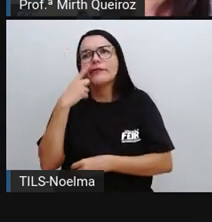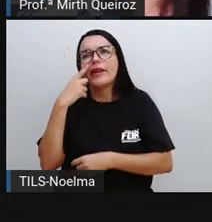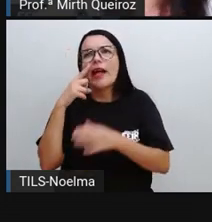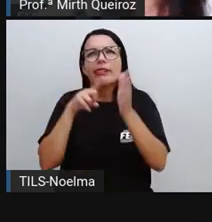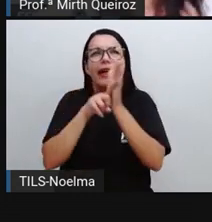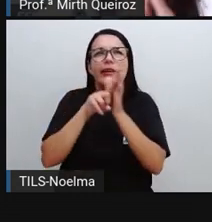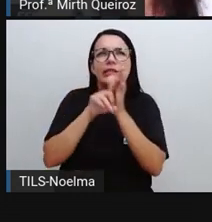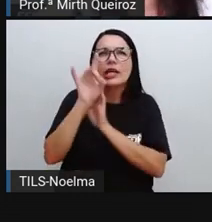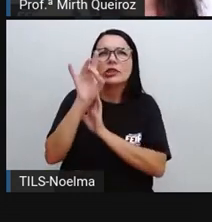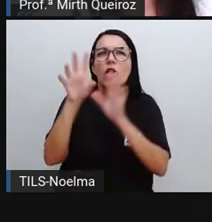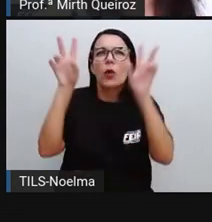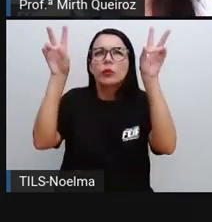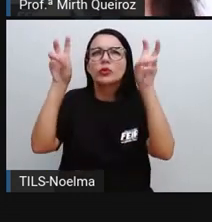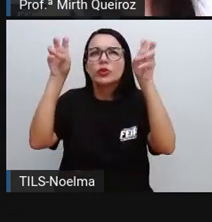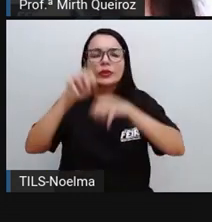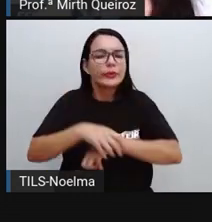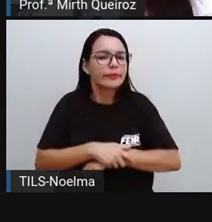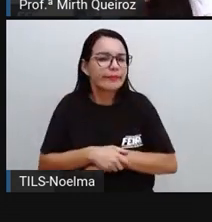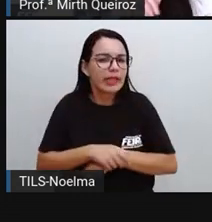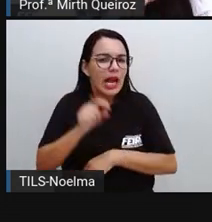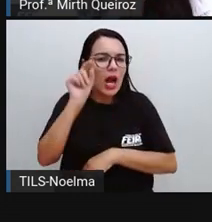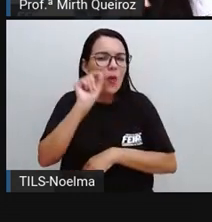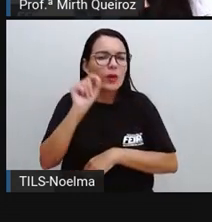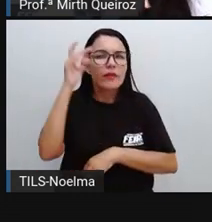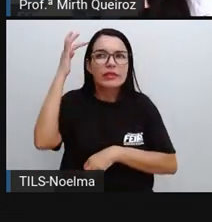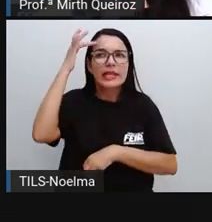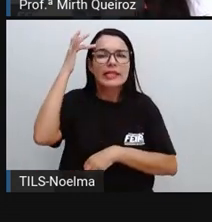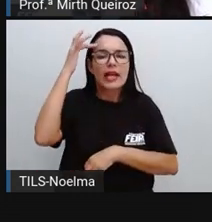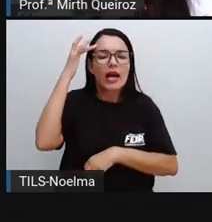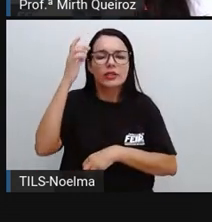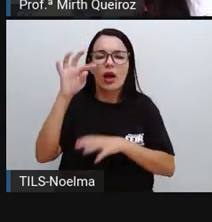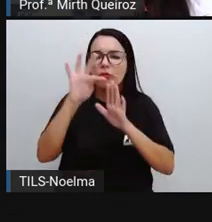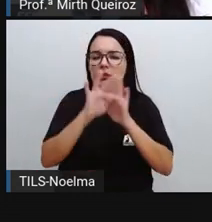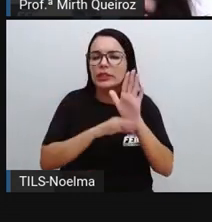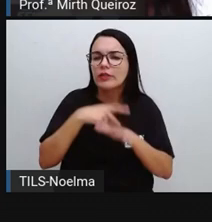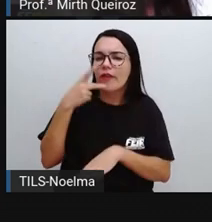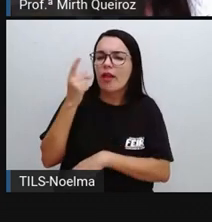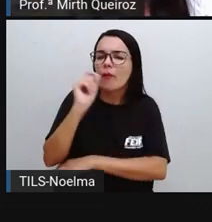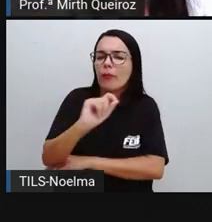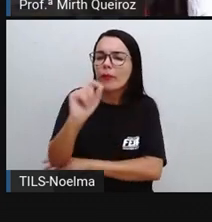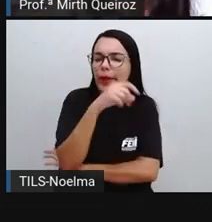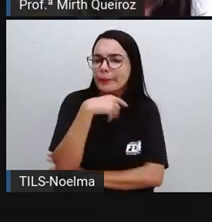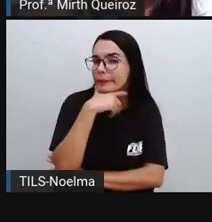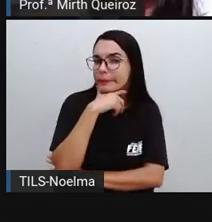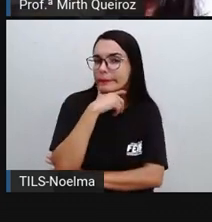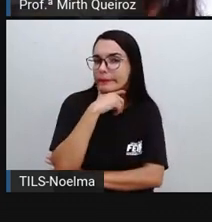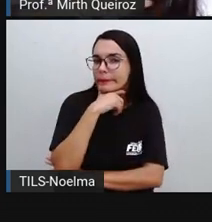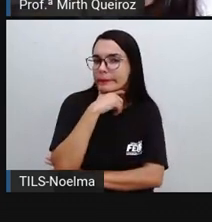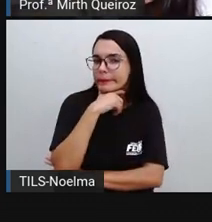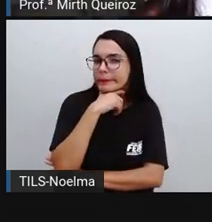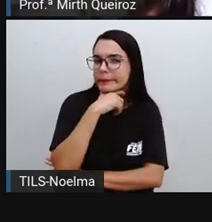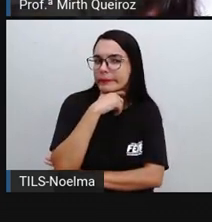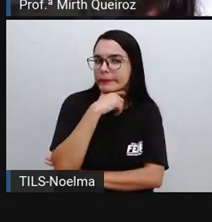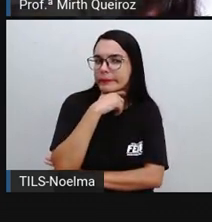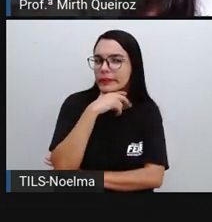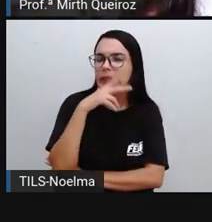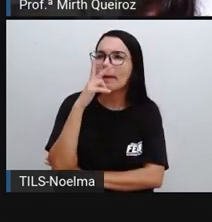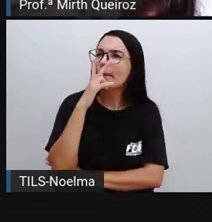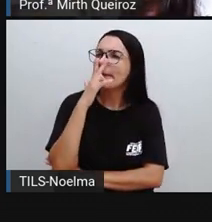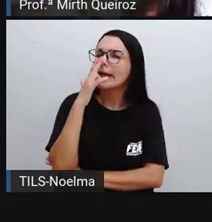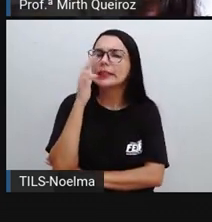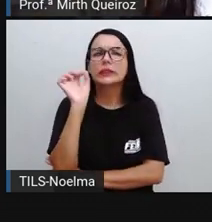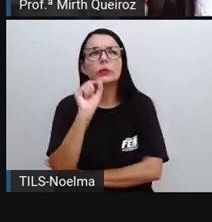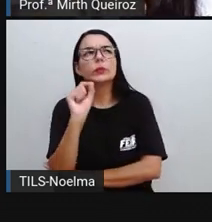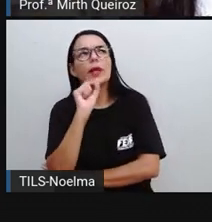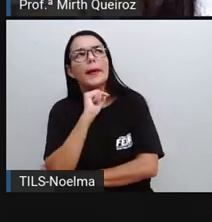título, o que vocês acham que esse texto ele irá falar, né? Bruxas Incompreendidas. Parece aí que